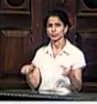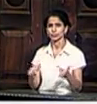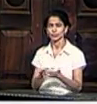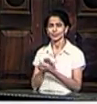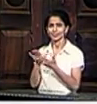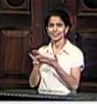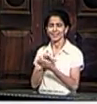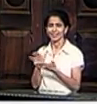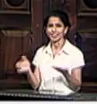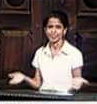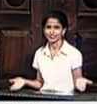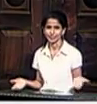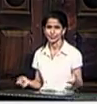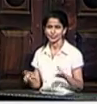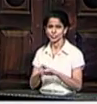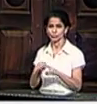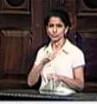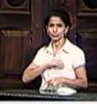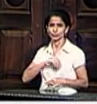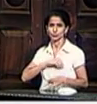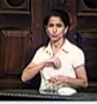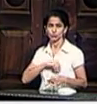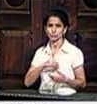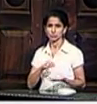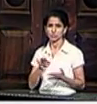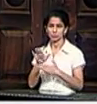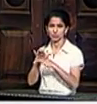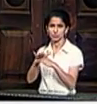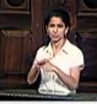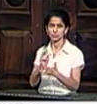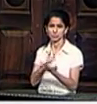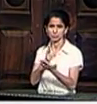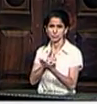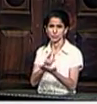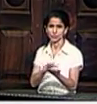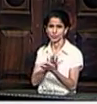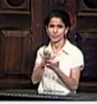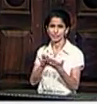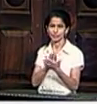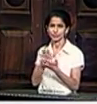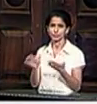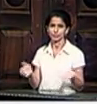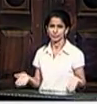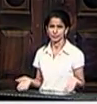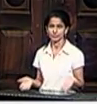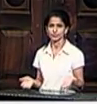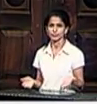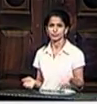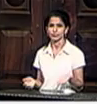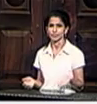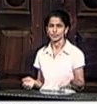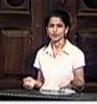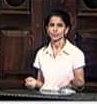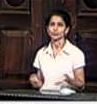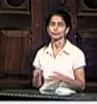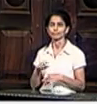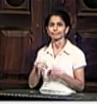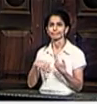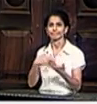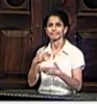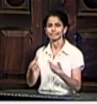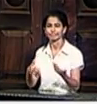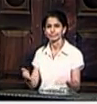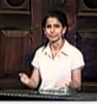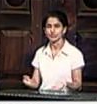preservo a questão dos salários desses servidores, sem dúvida nenhuma, aquilo que nós devemos,